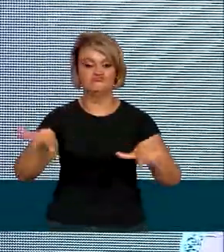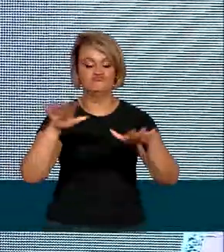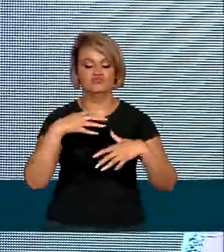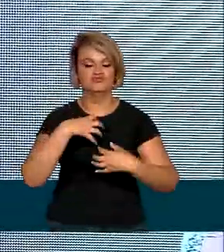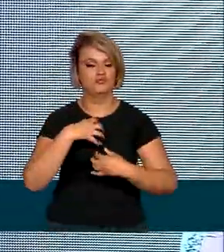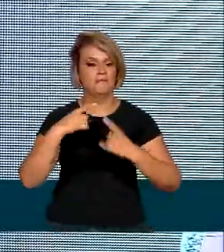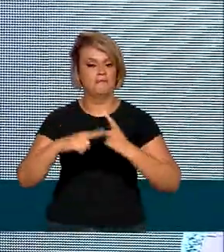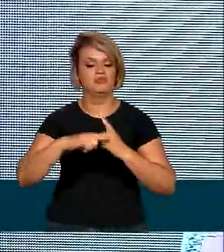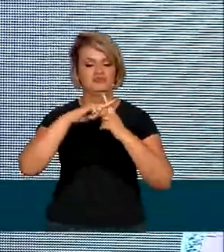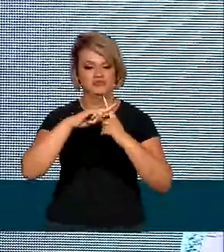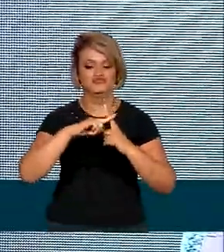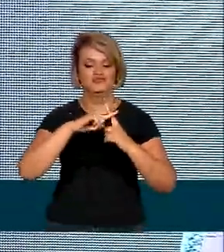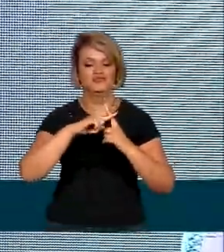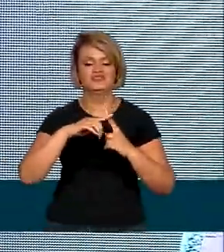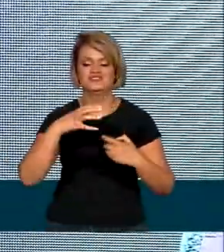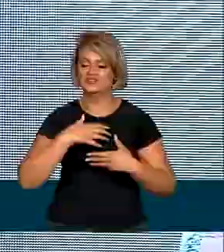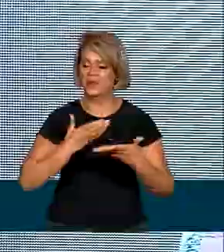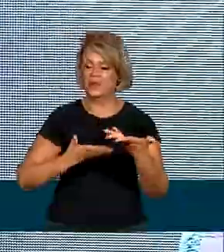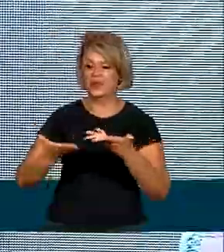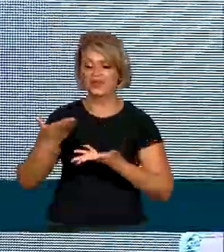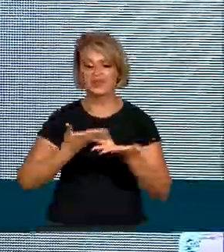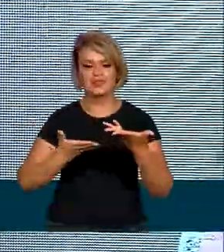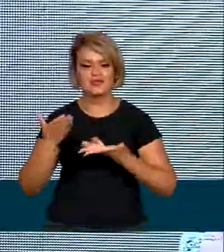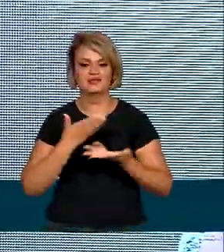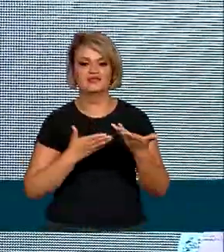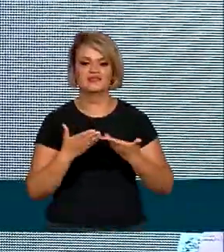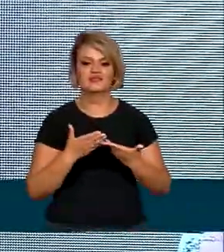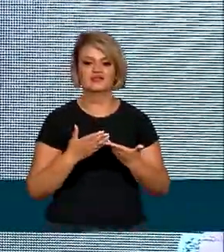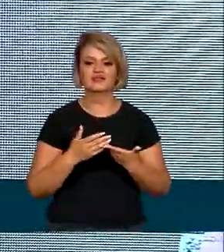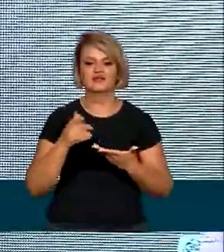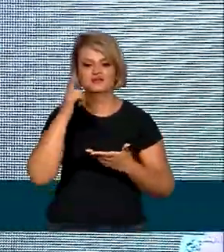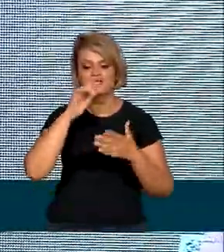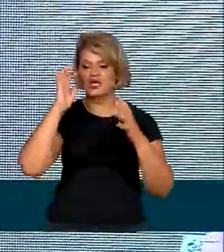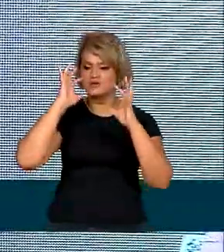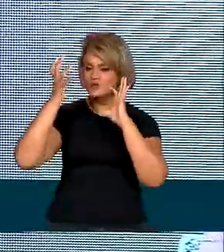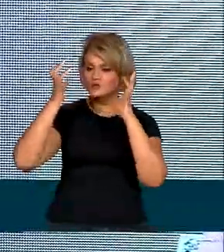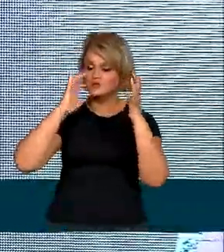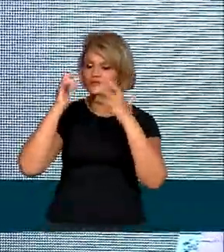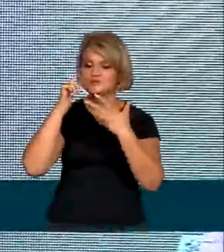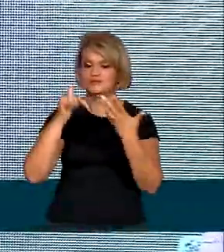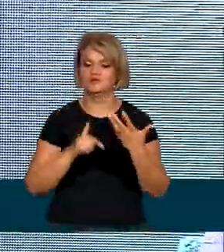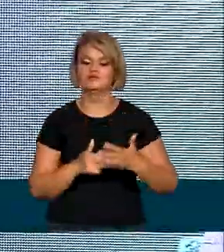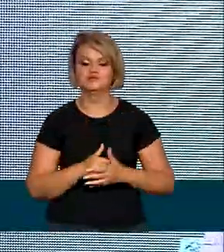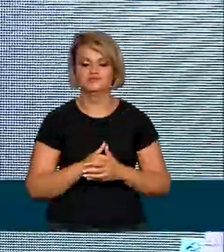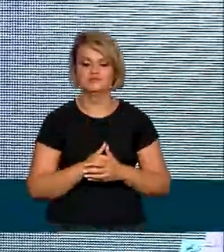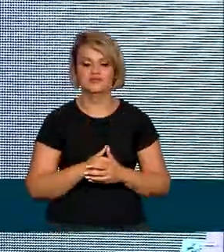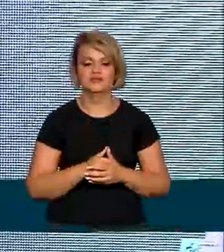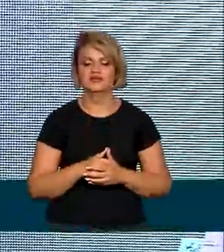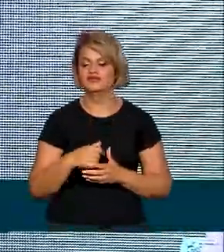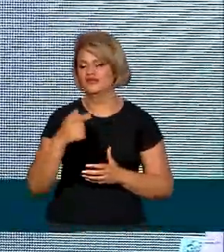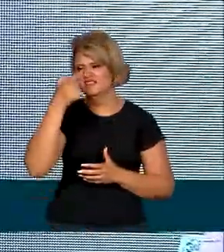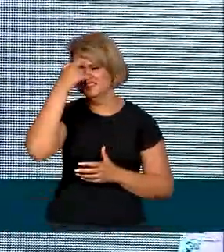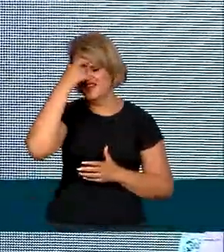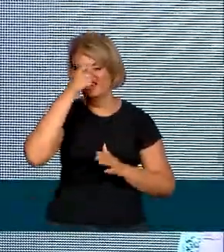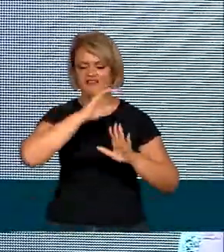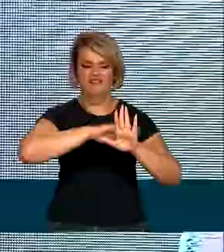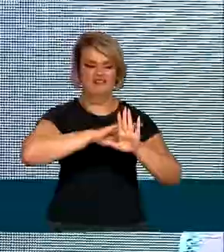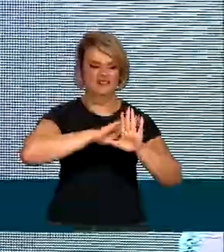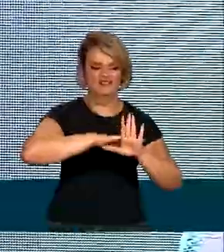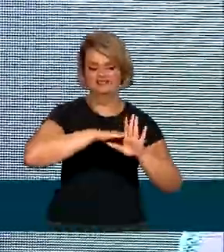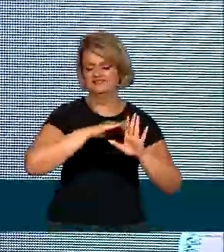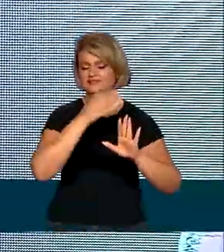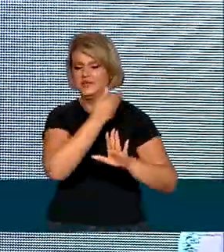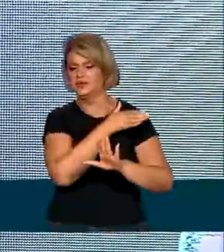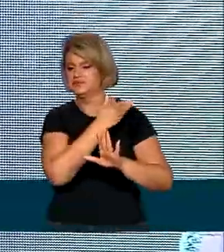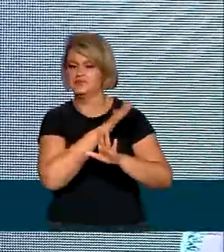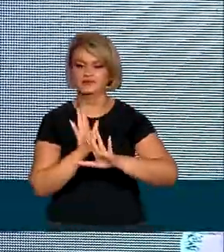otimismo para esta sinergia e para busca de soluções objetivas deixando ideologias e preconceitos